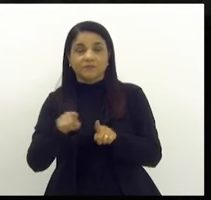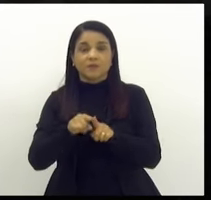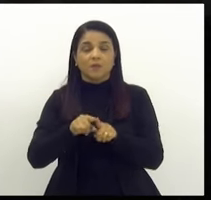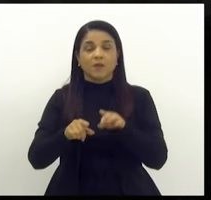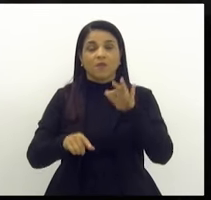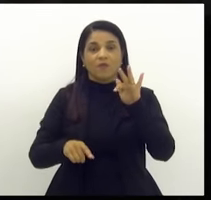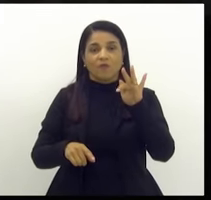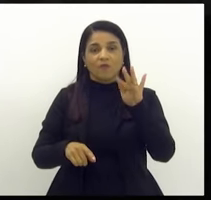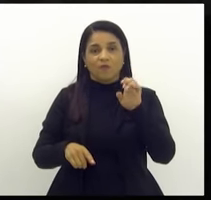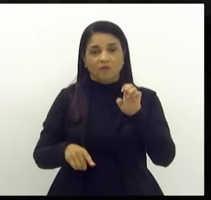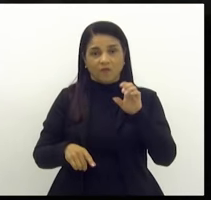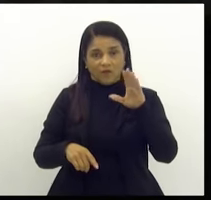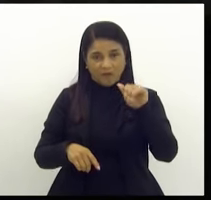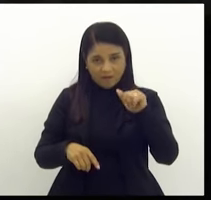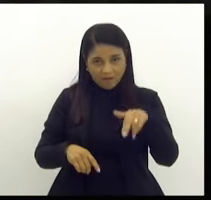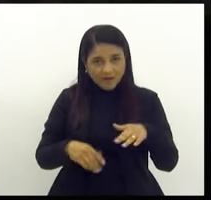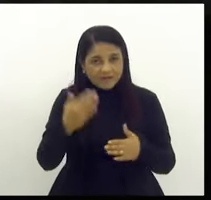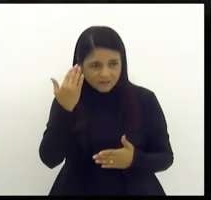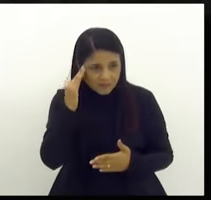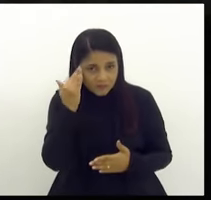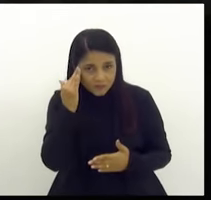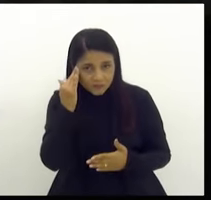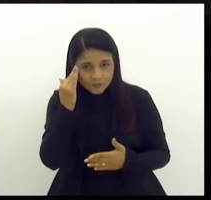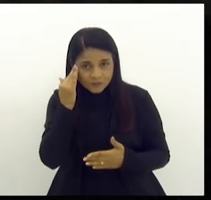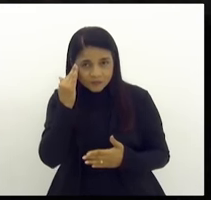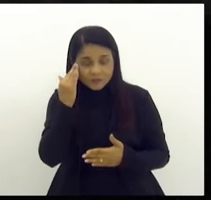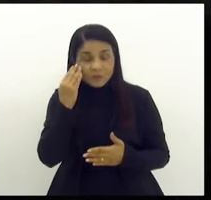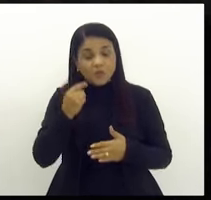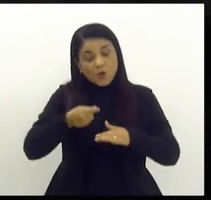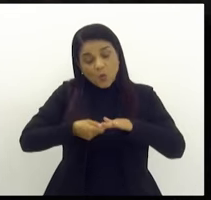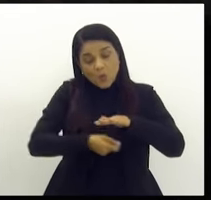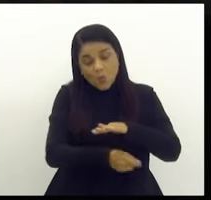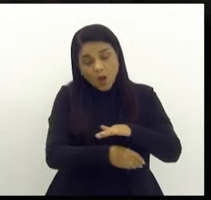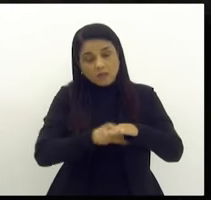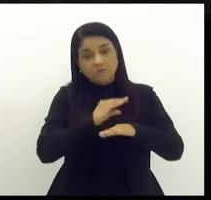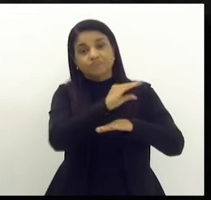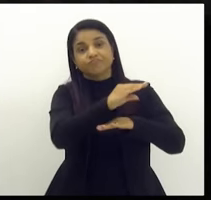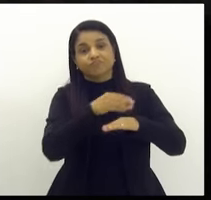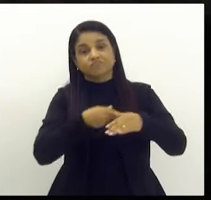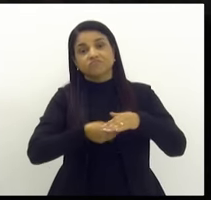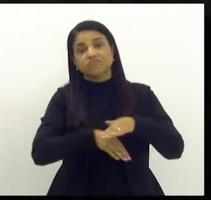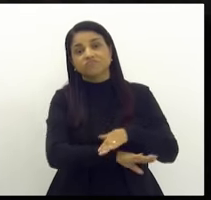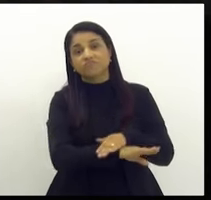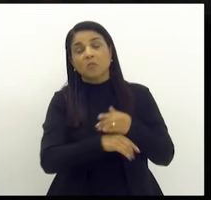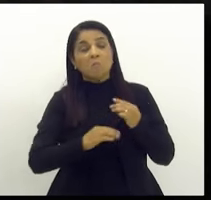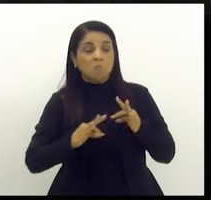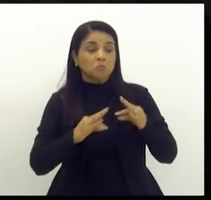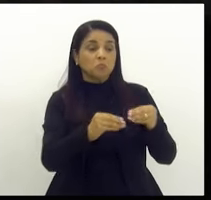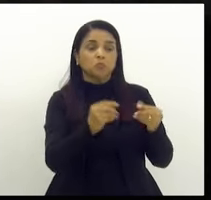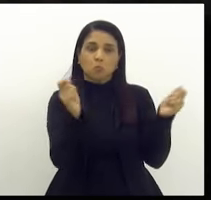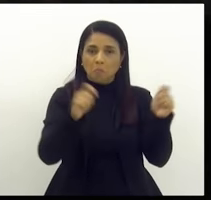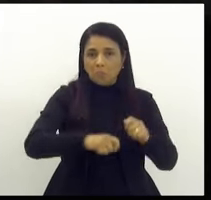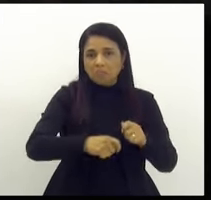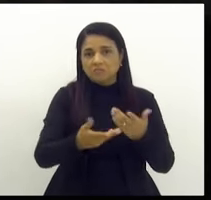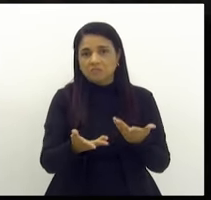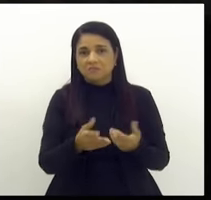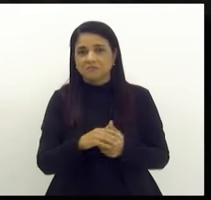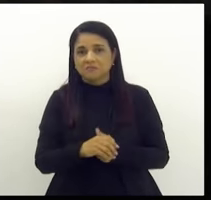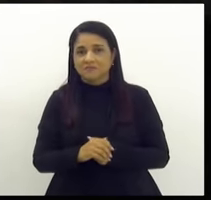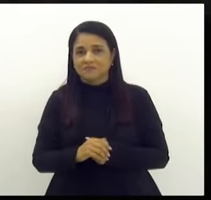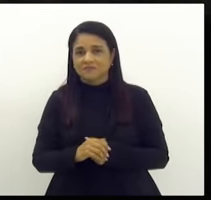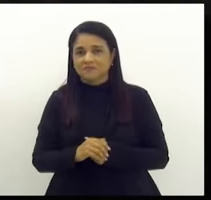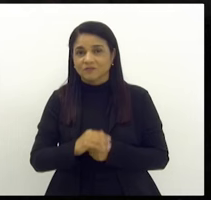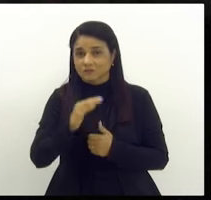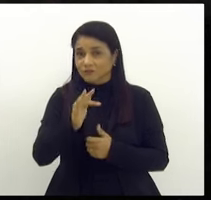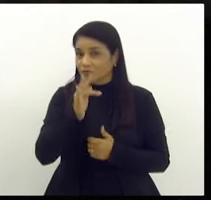para entender e por que vai pro fundo soberano porque do fundo soberano pode tudo pode tudo